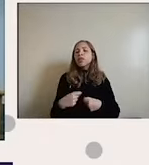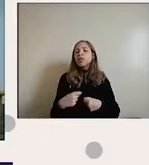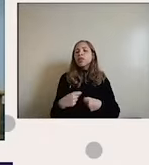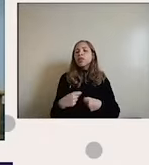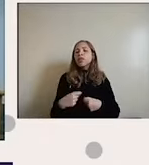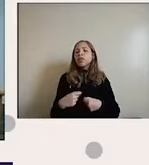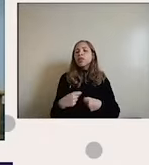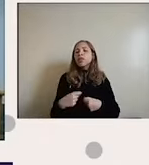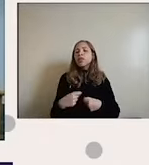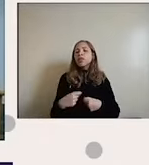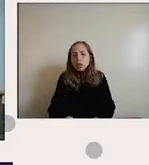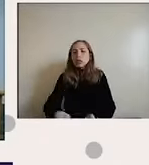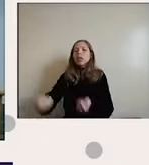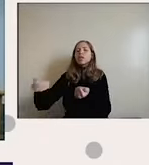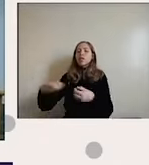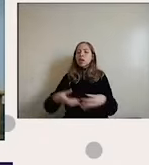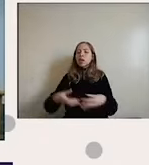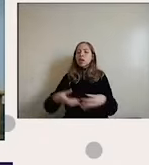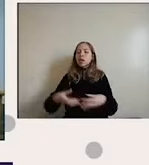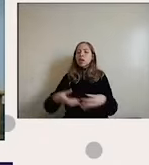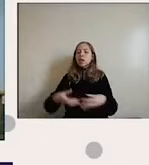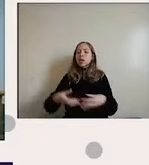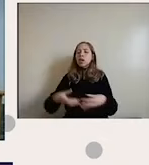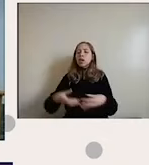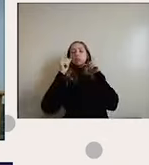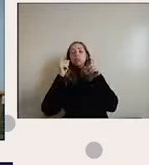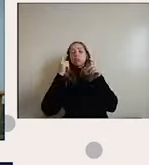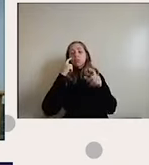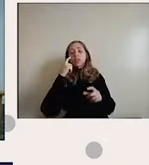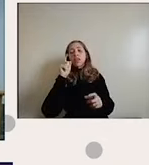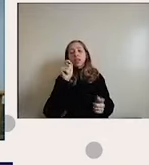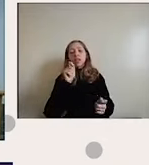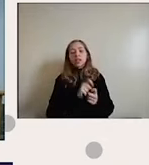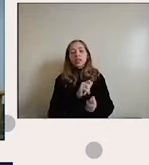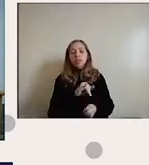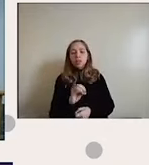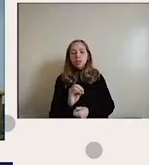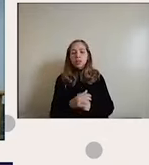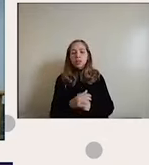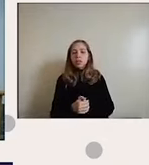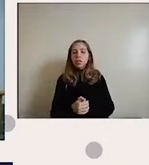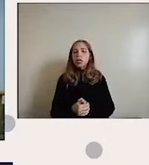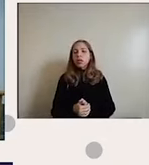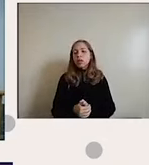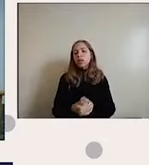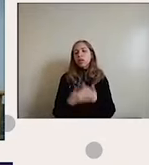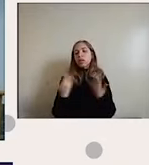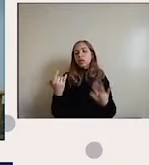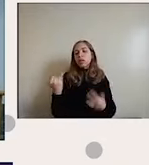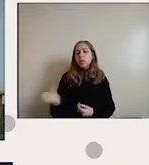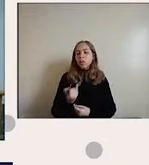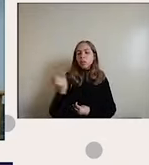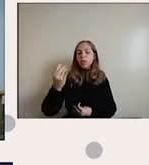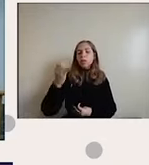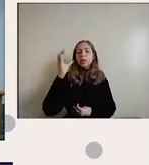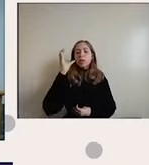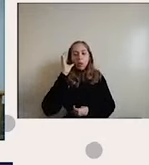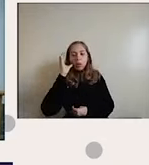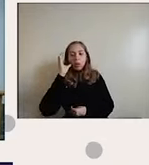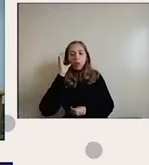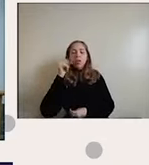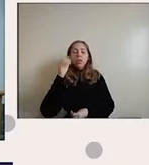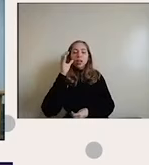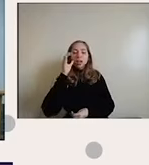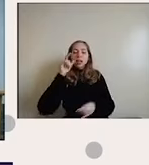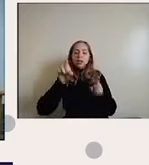E ela brilhou os olhos e falou, nossa, é exatamente isso que eles dizem, né? Eu falei, olha, então a importância de ouvir, né, uma escuta atenta, de ouvir os trabalhadores